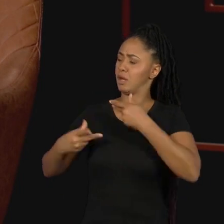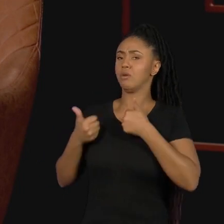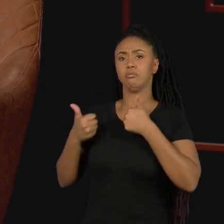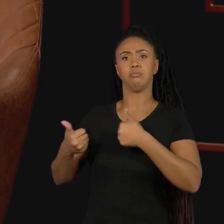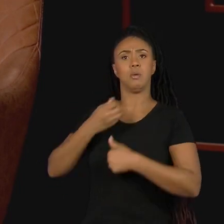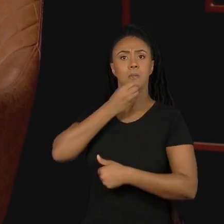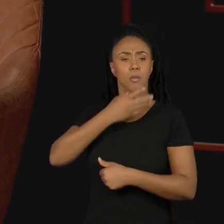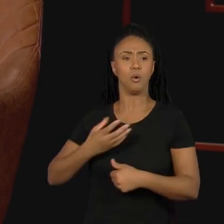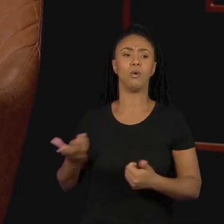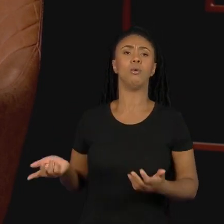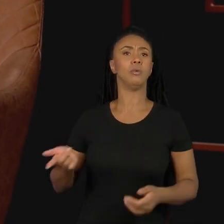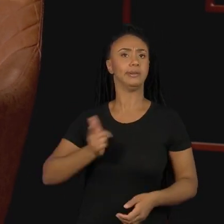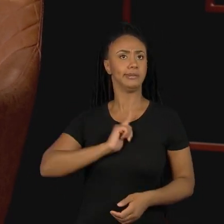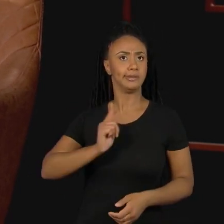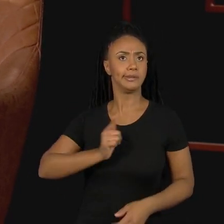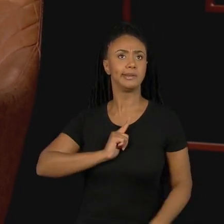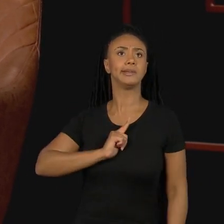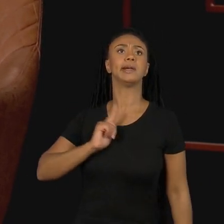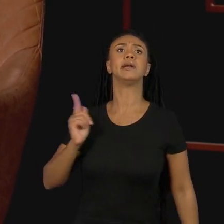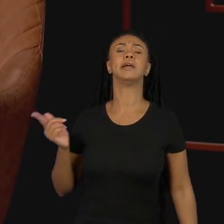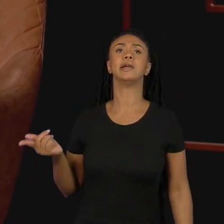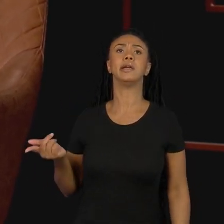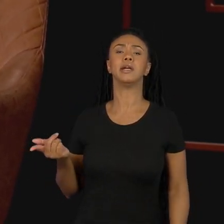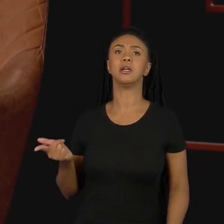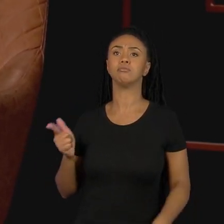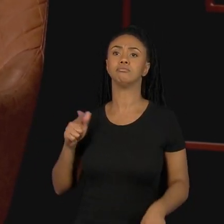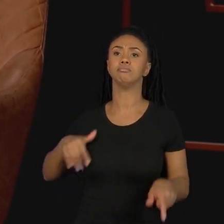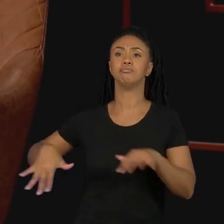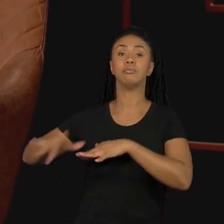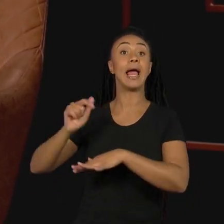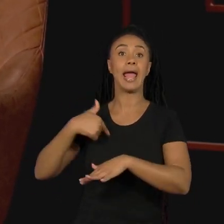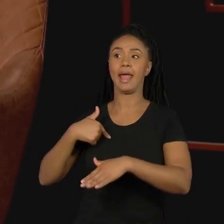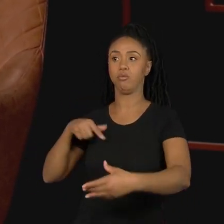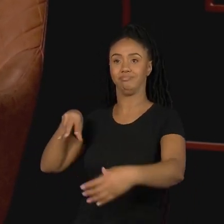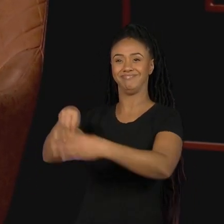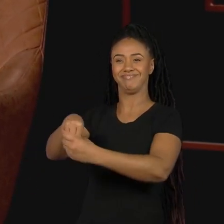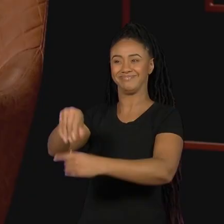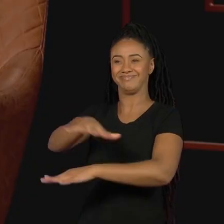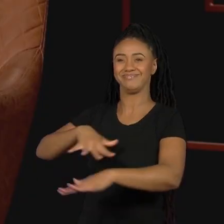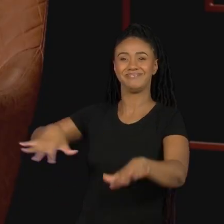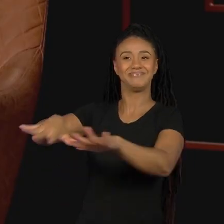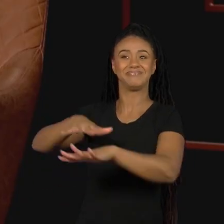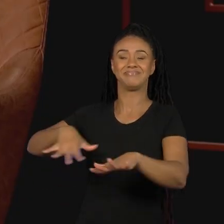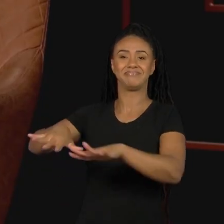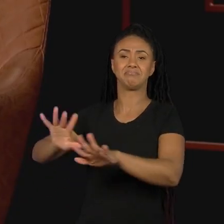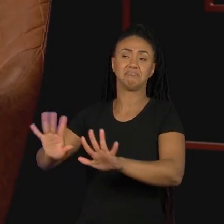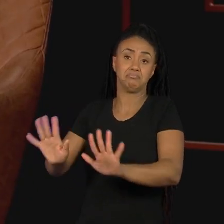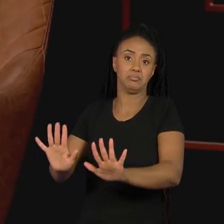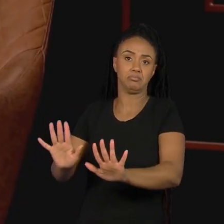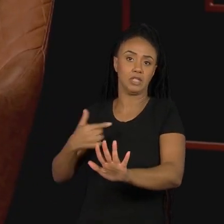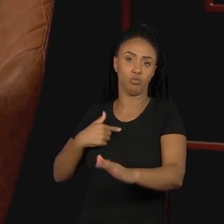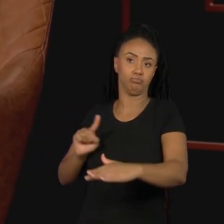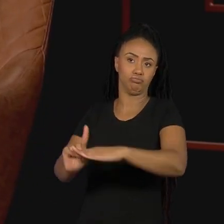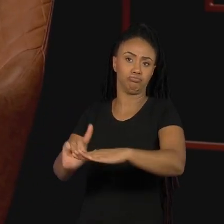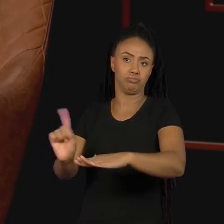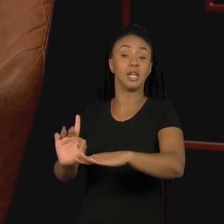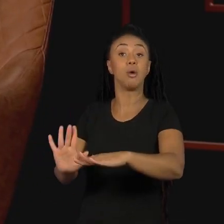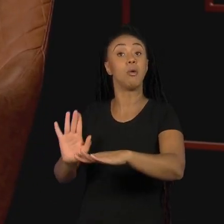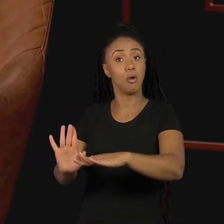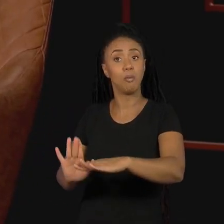movimentos, o mercado é efervescente. Eu não faço parte desse mas está aí e temos